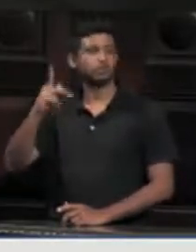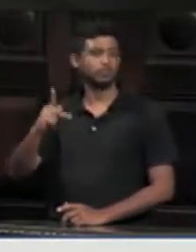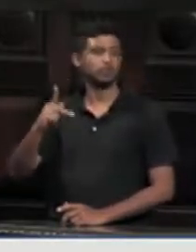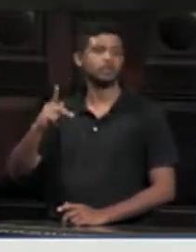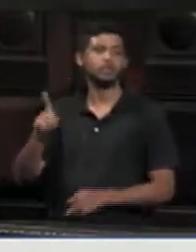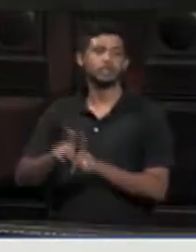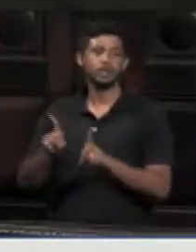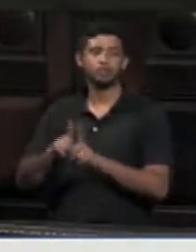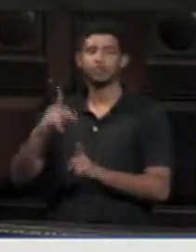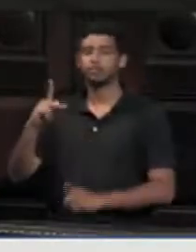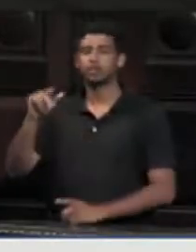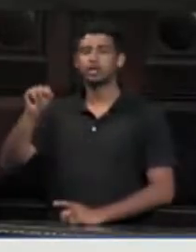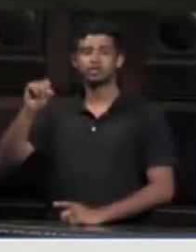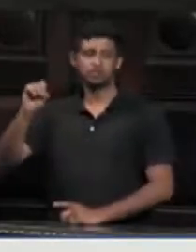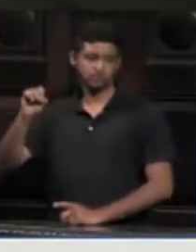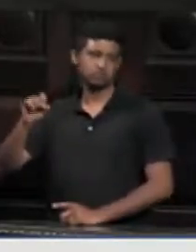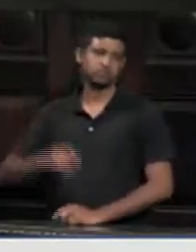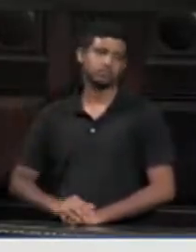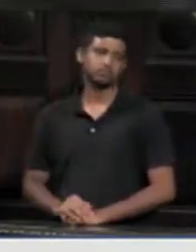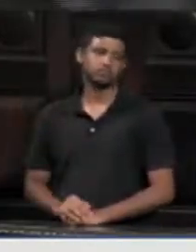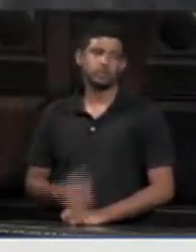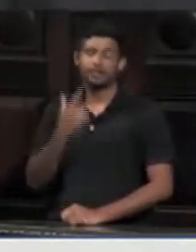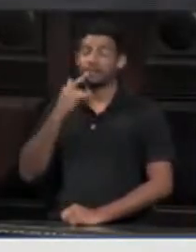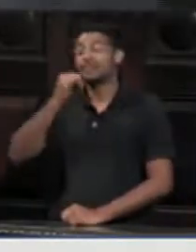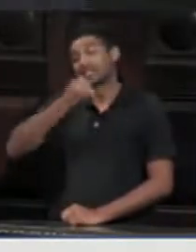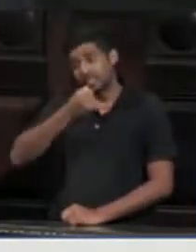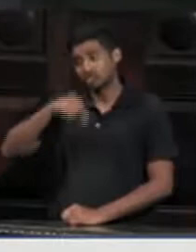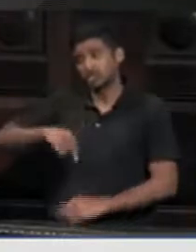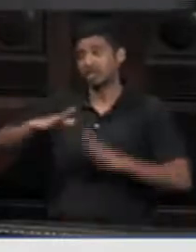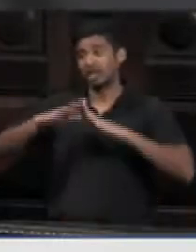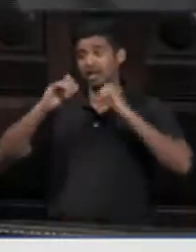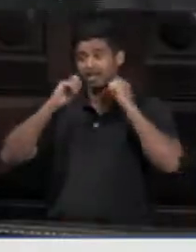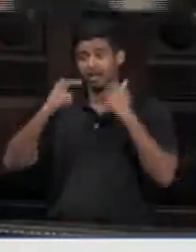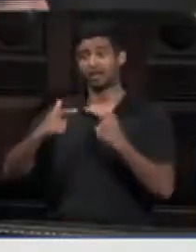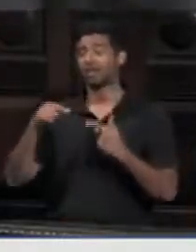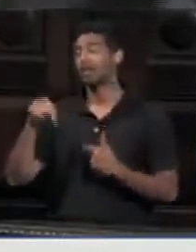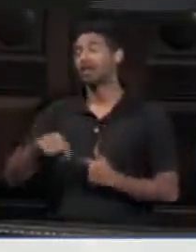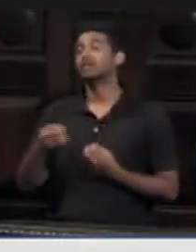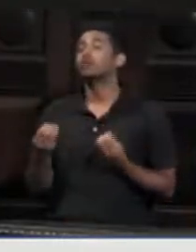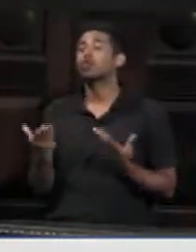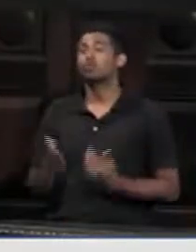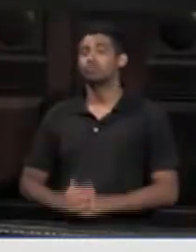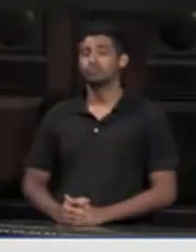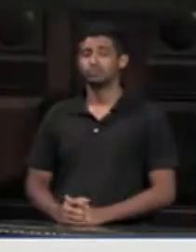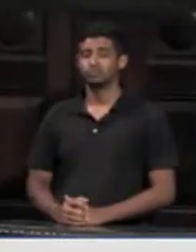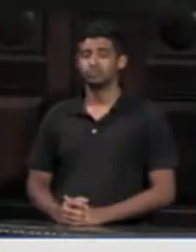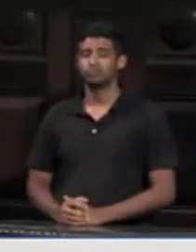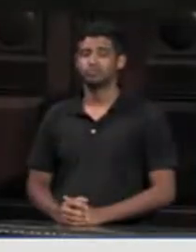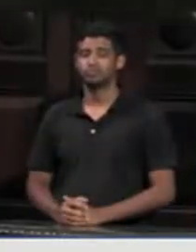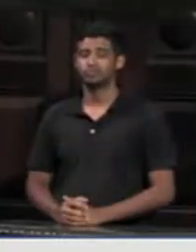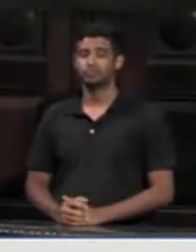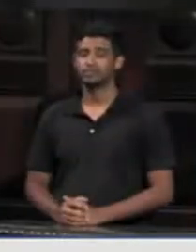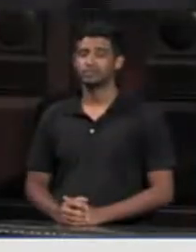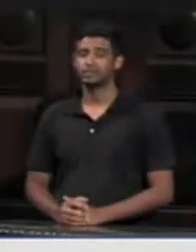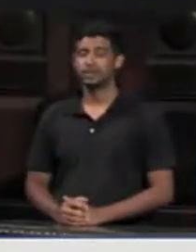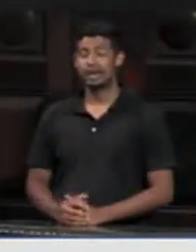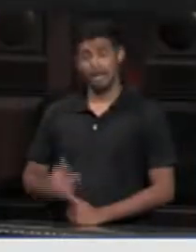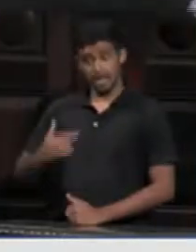PSL. Infelizmente, a casa, senhor presidente, vai ficar no meu